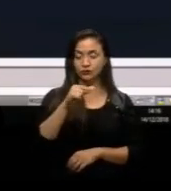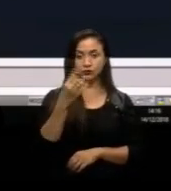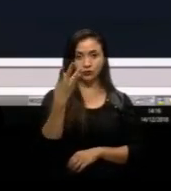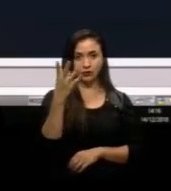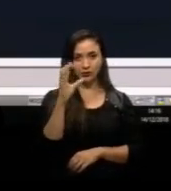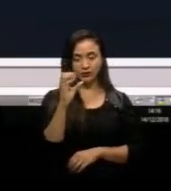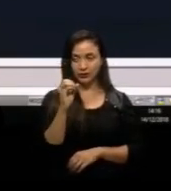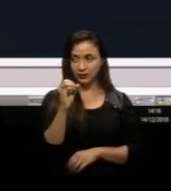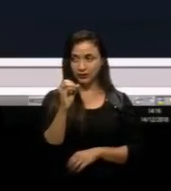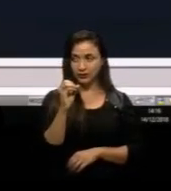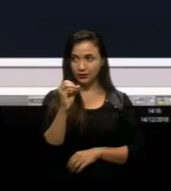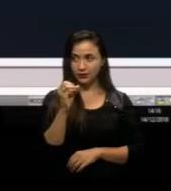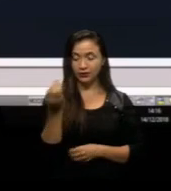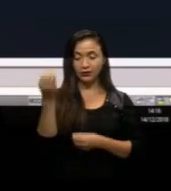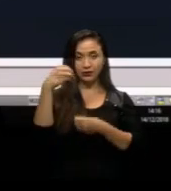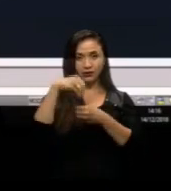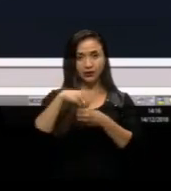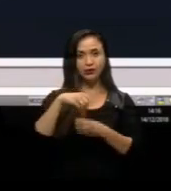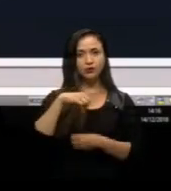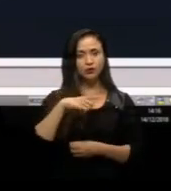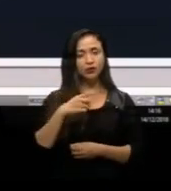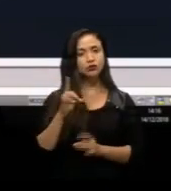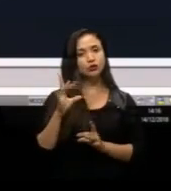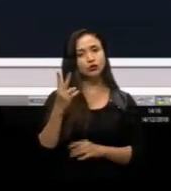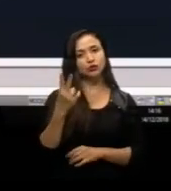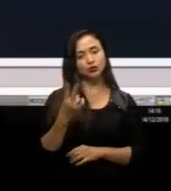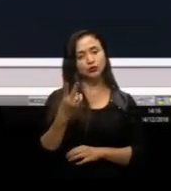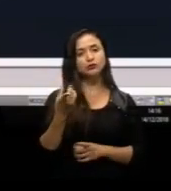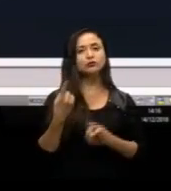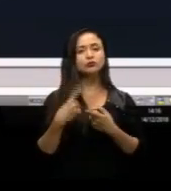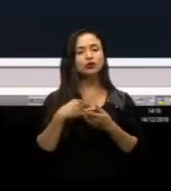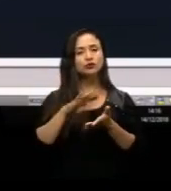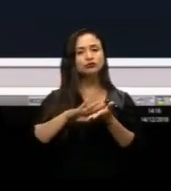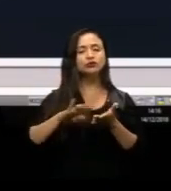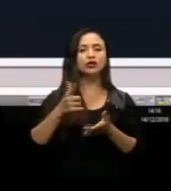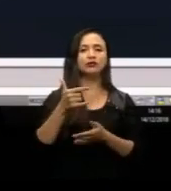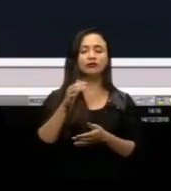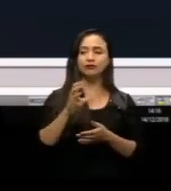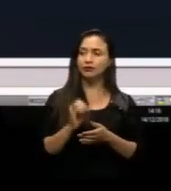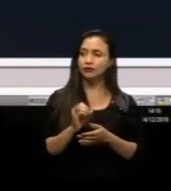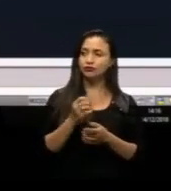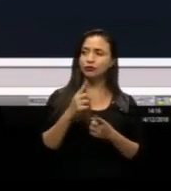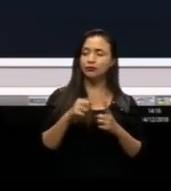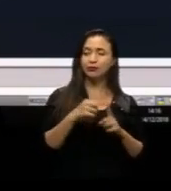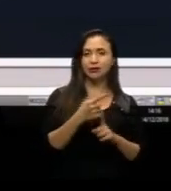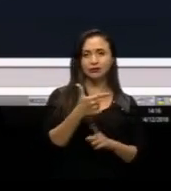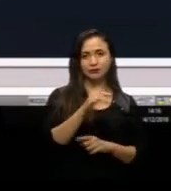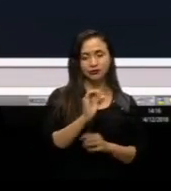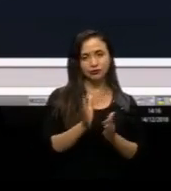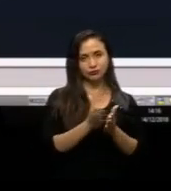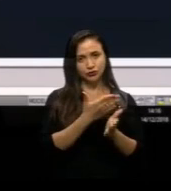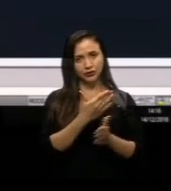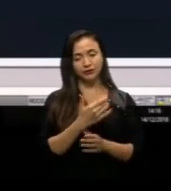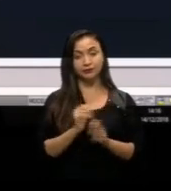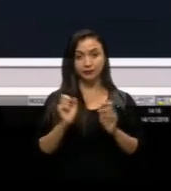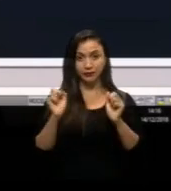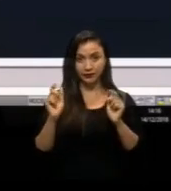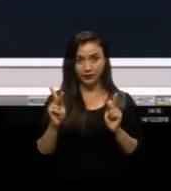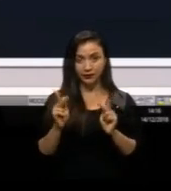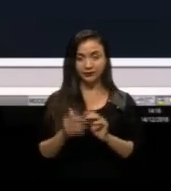2,40, aqui na interna eu vou ter apenas 2, porque eu tirei 20 daqui e tirei 20 daqui.